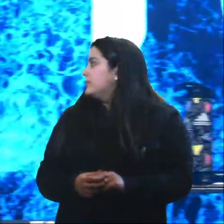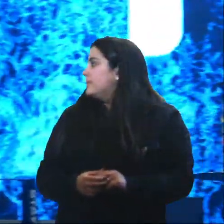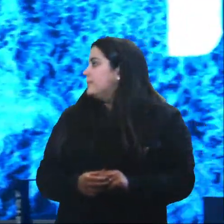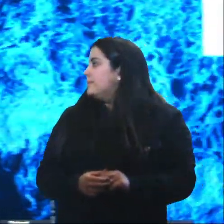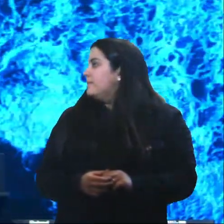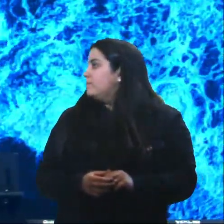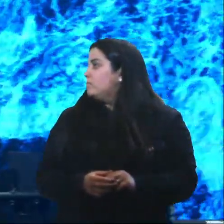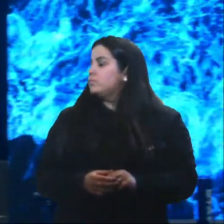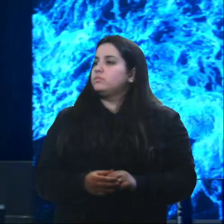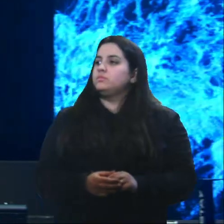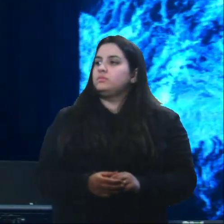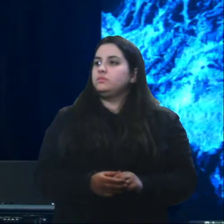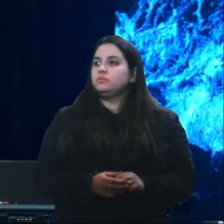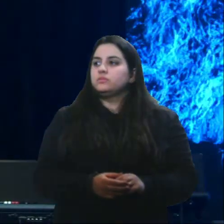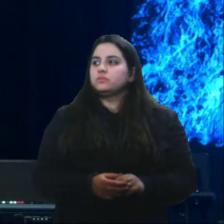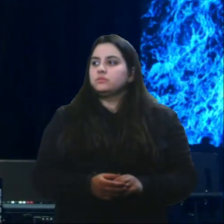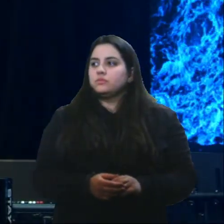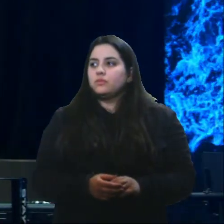Mas